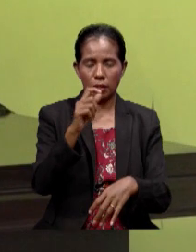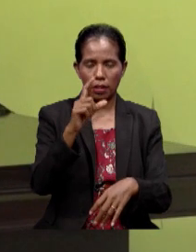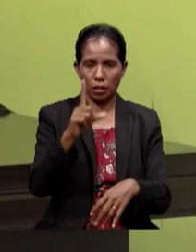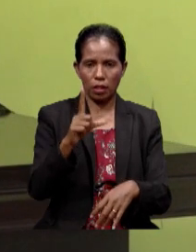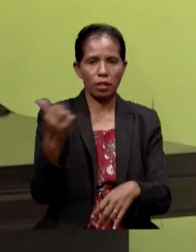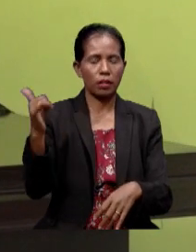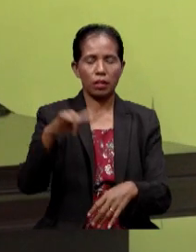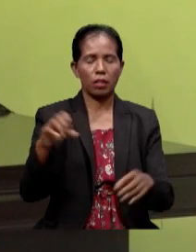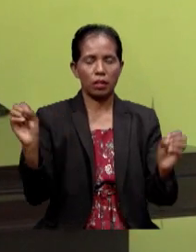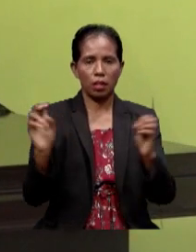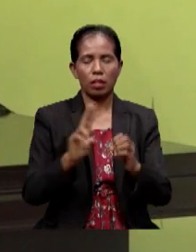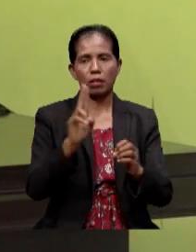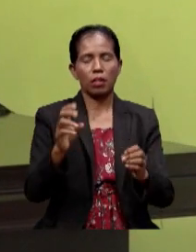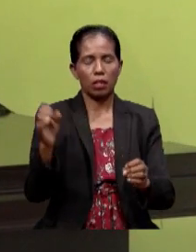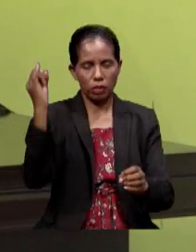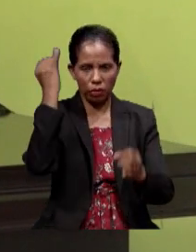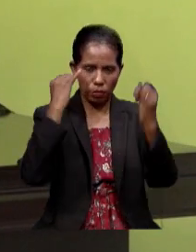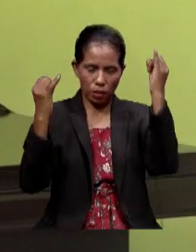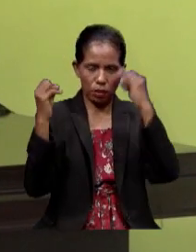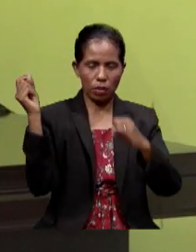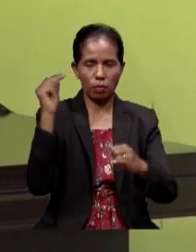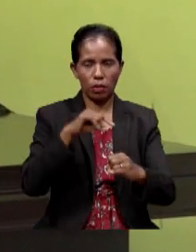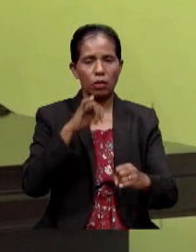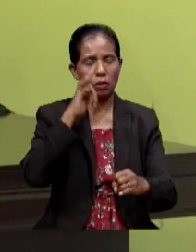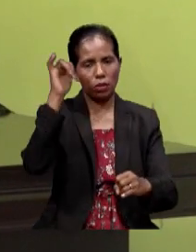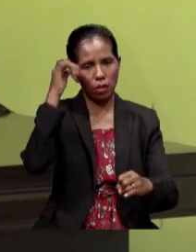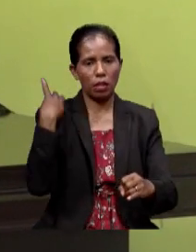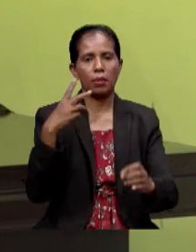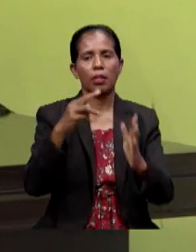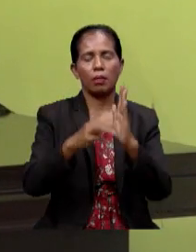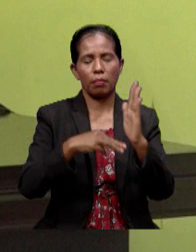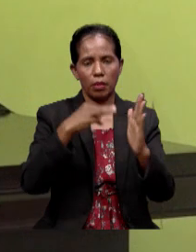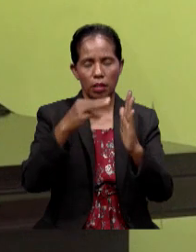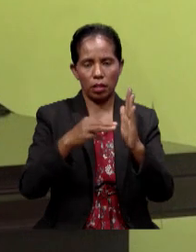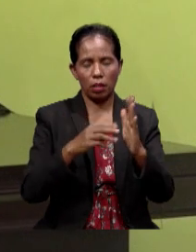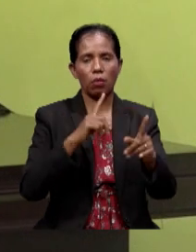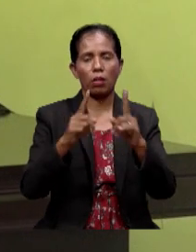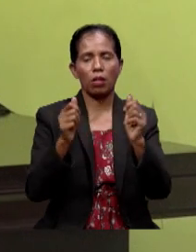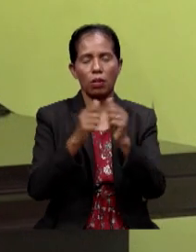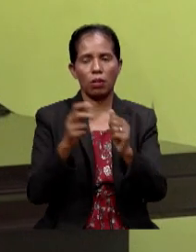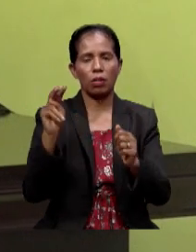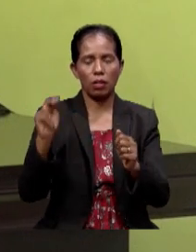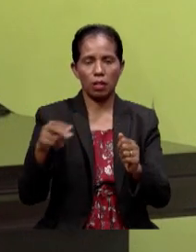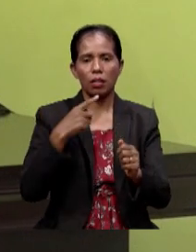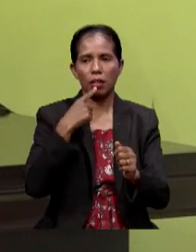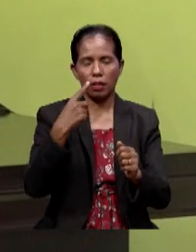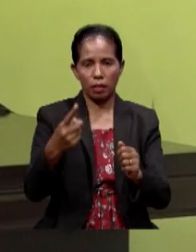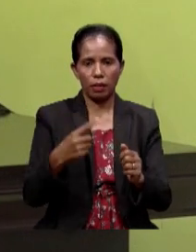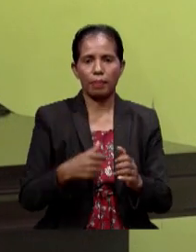sai ida nem informação falsa, não? Forcei com a minha média, confirma a não nia, mas vem nia de Ancatac,